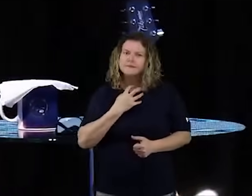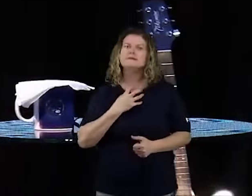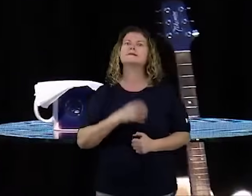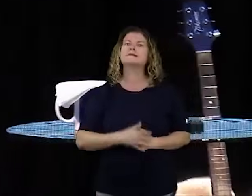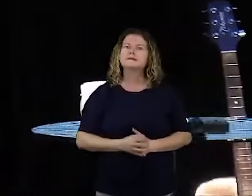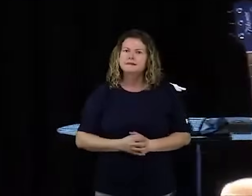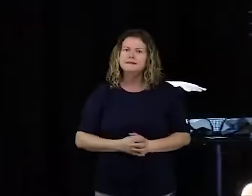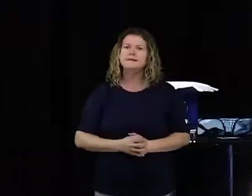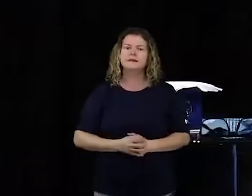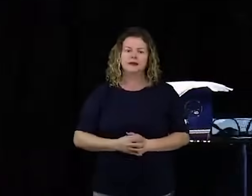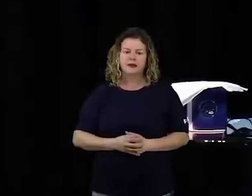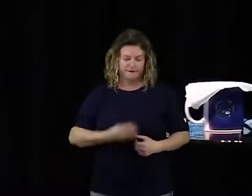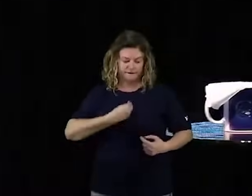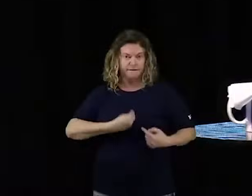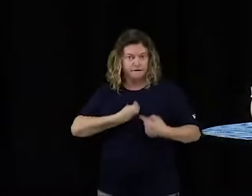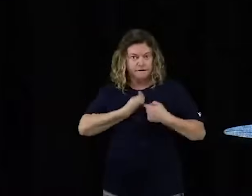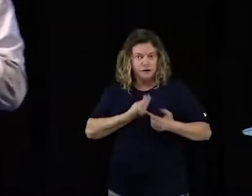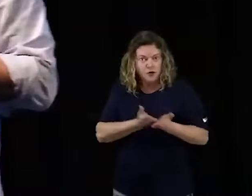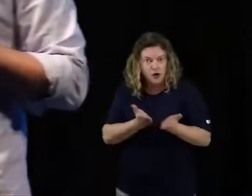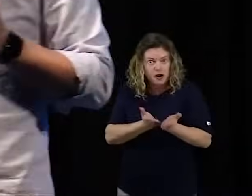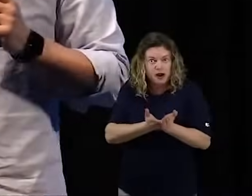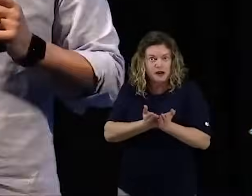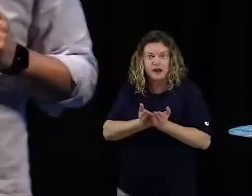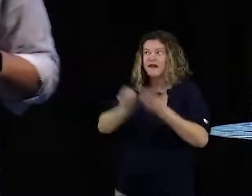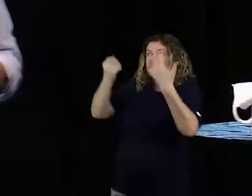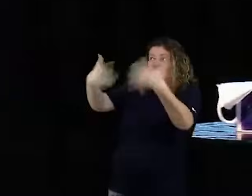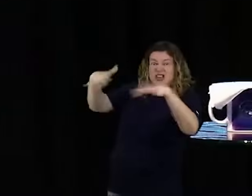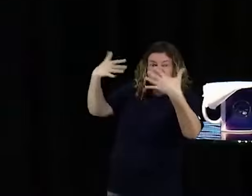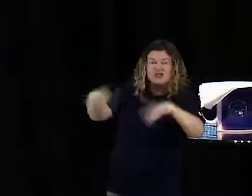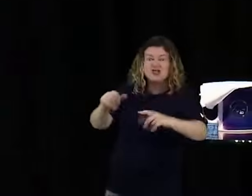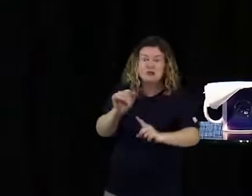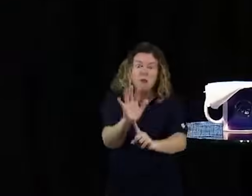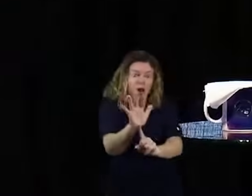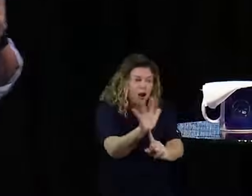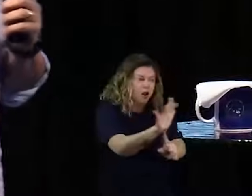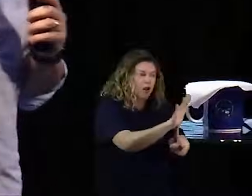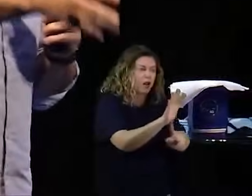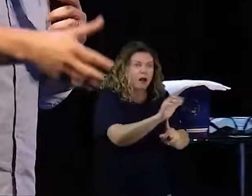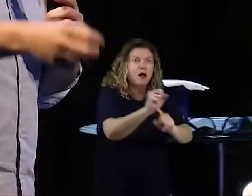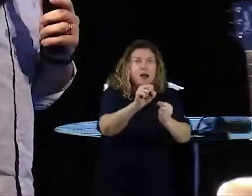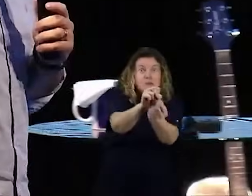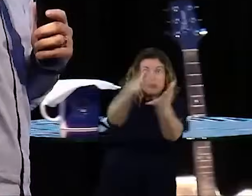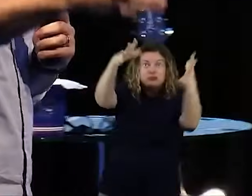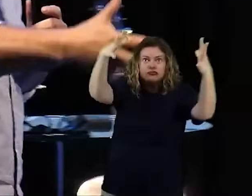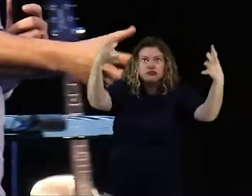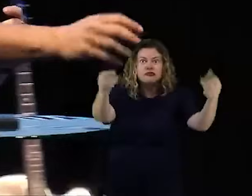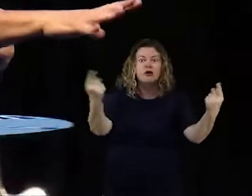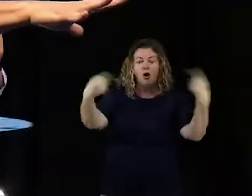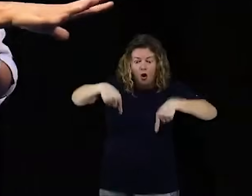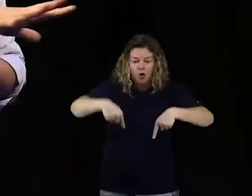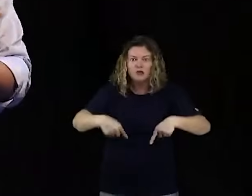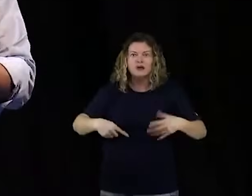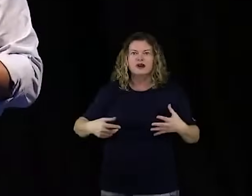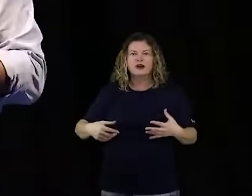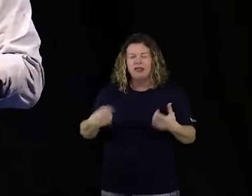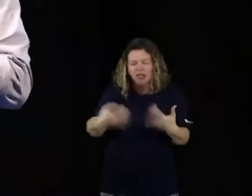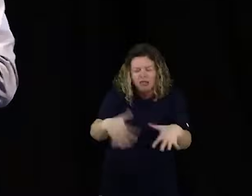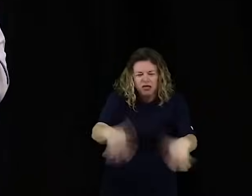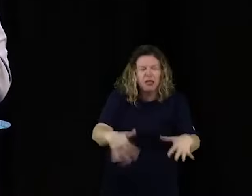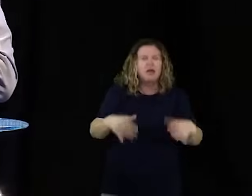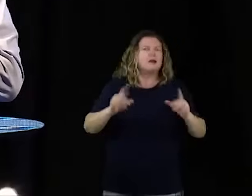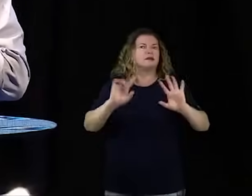feitiço a bruxaria a macumbaria a magia o encantamento a magia negra não vai